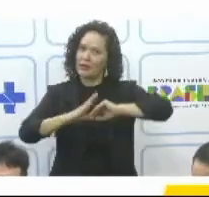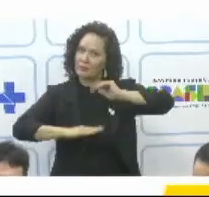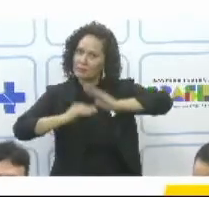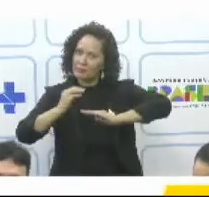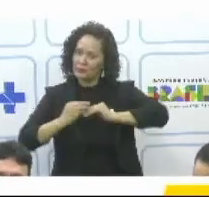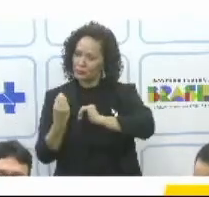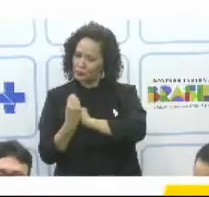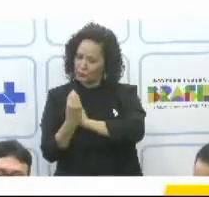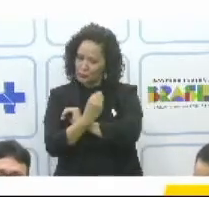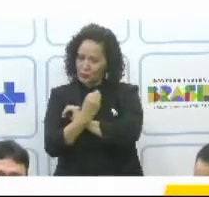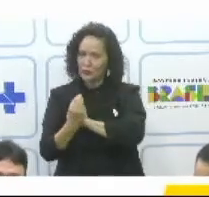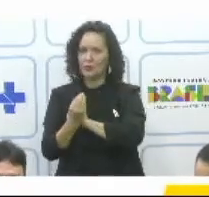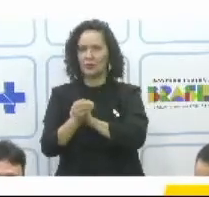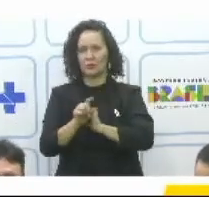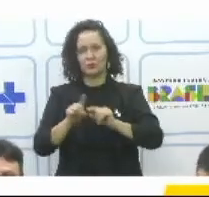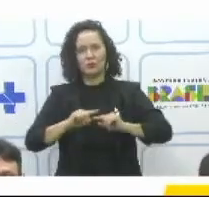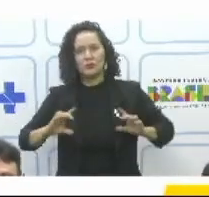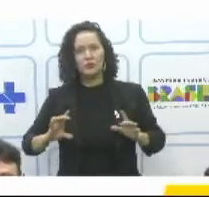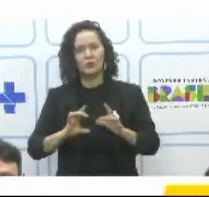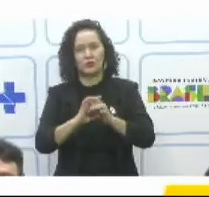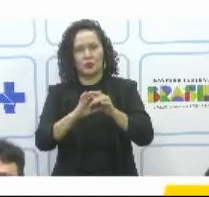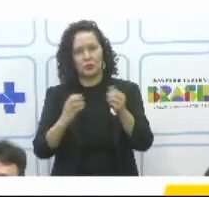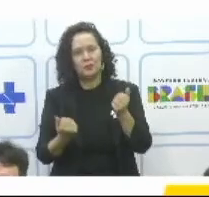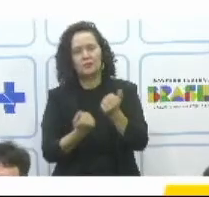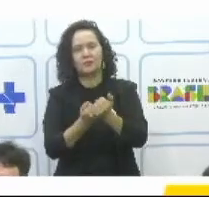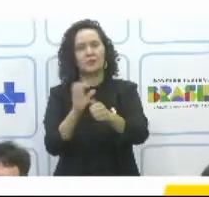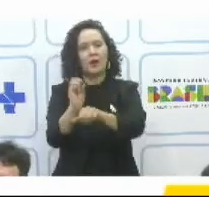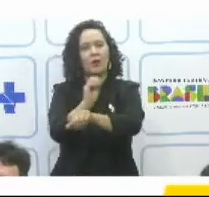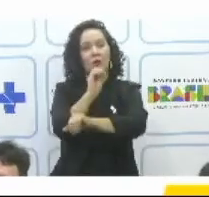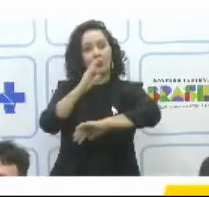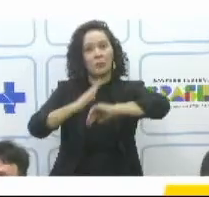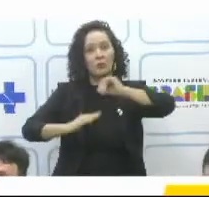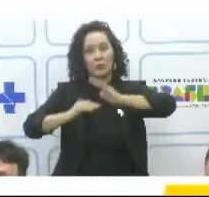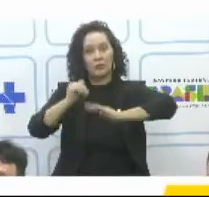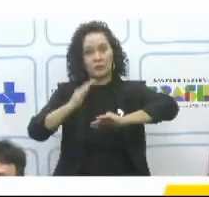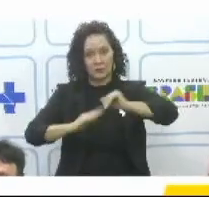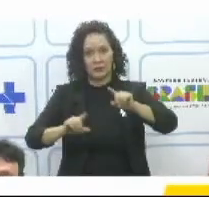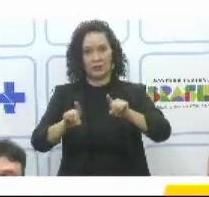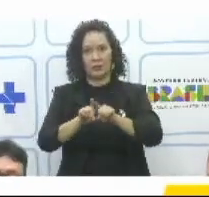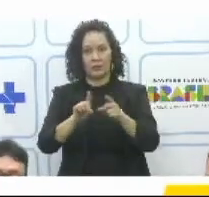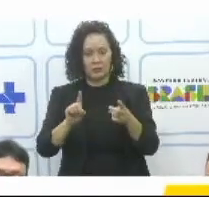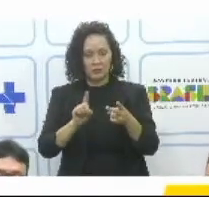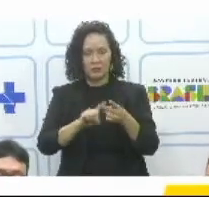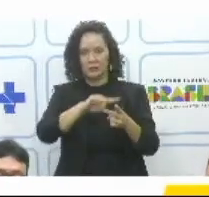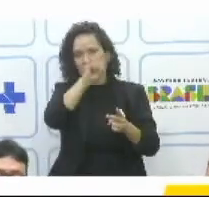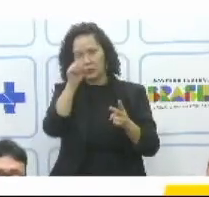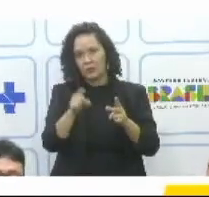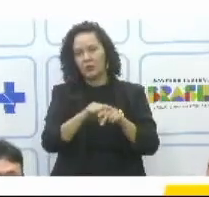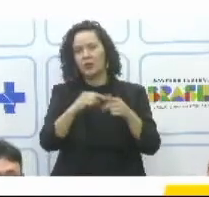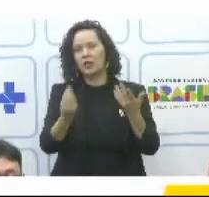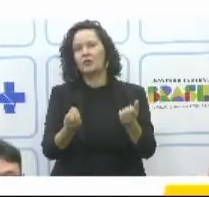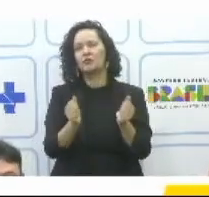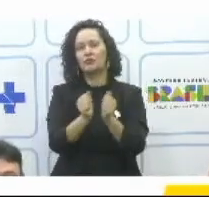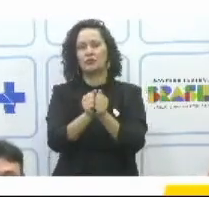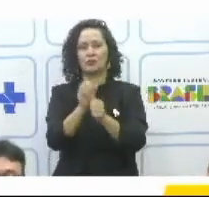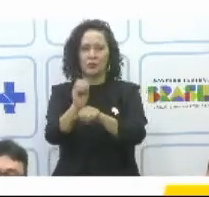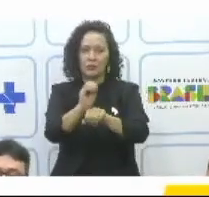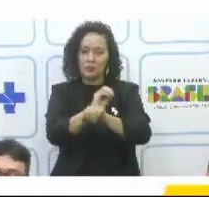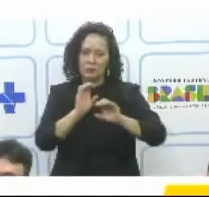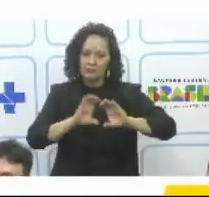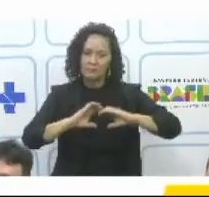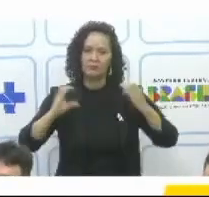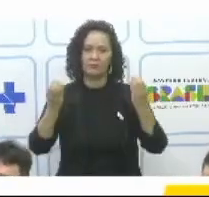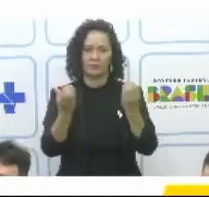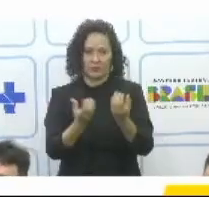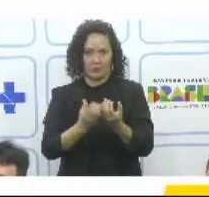de autocuidado aliada, né, ao cuidado profissional, aliado, né, a um cuidado comunitário